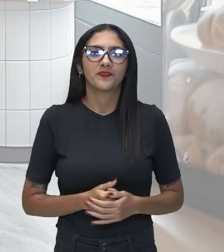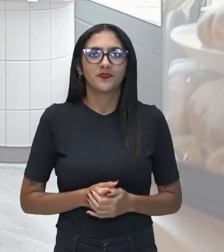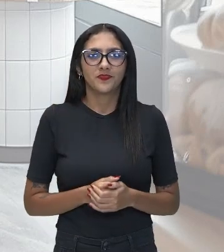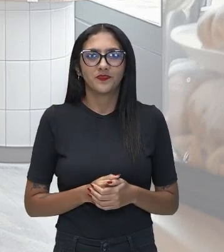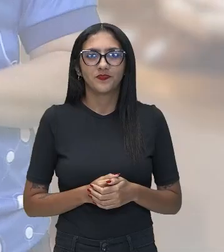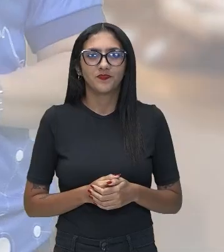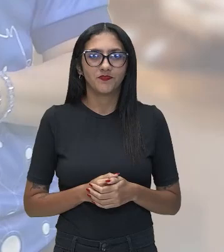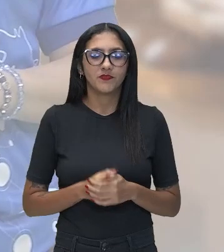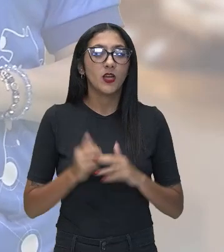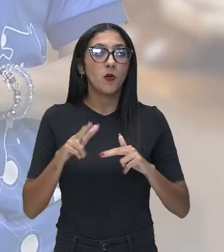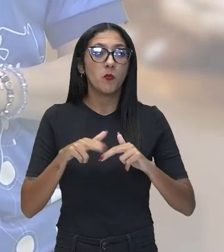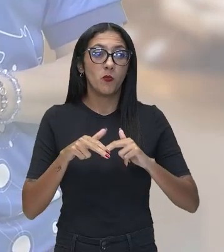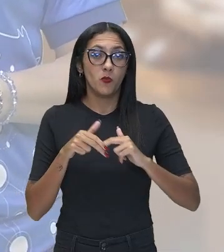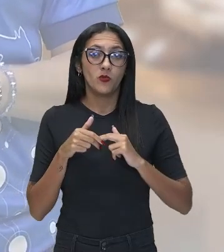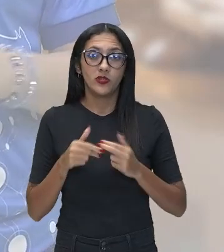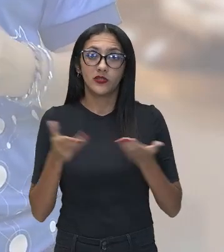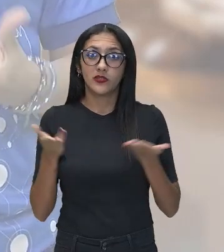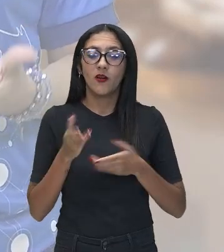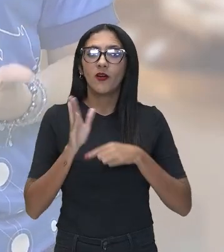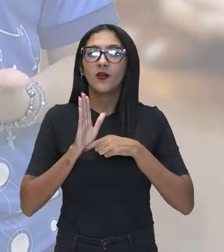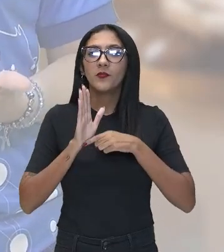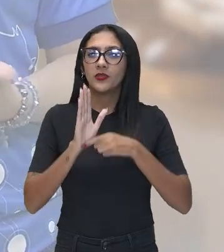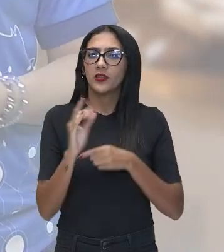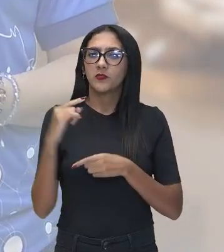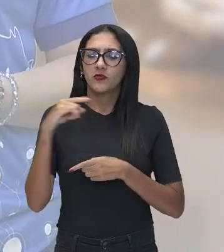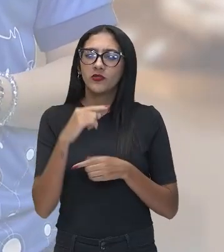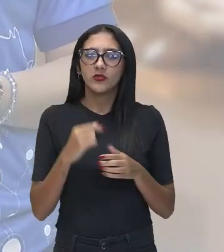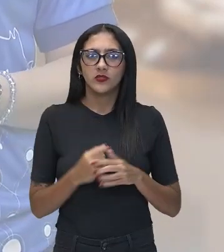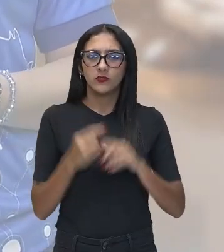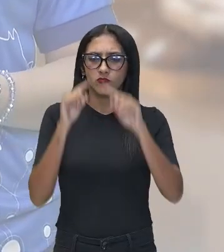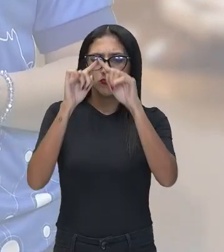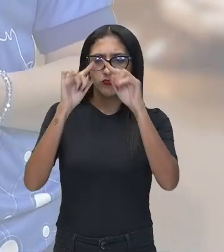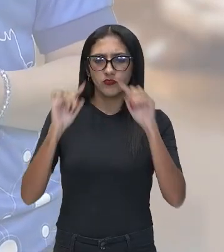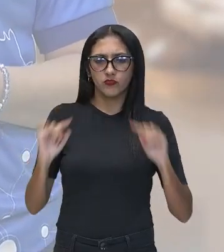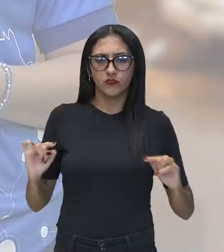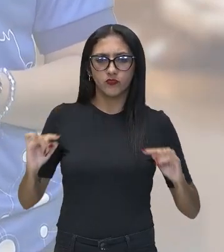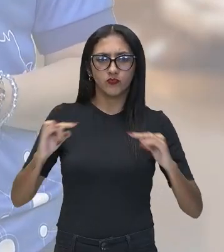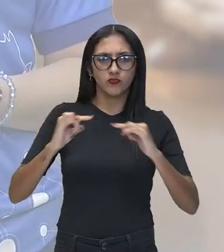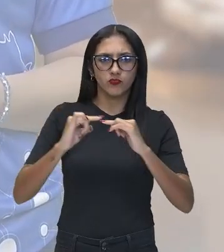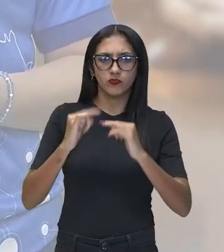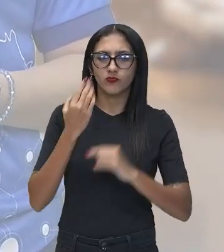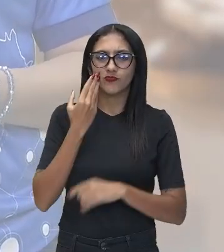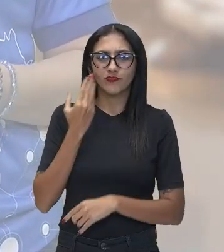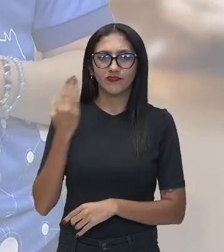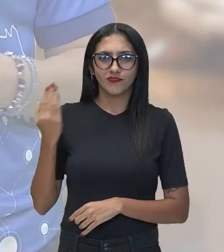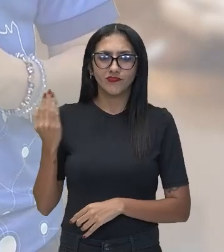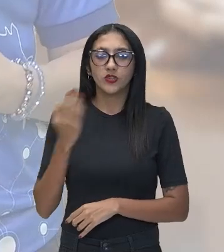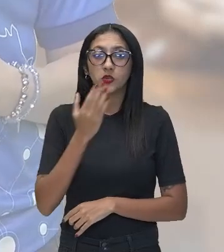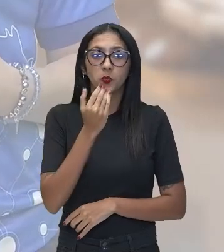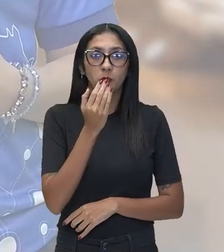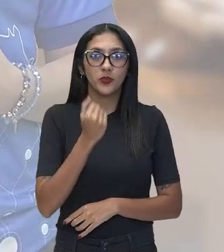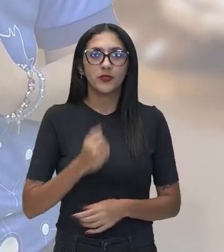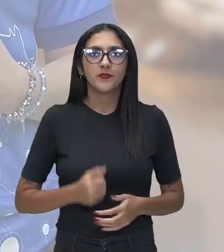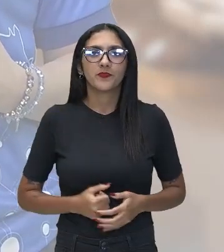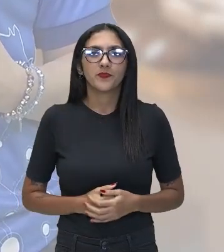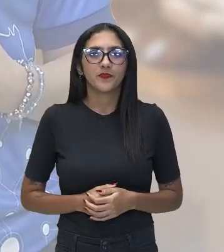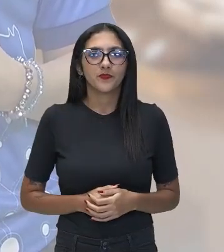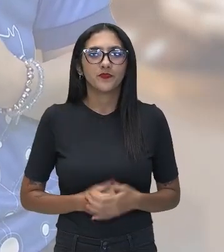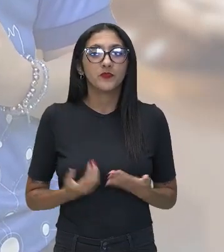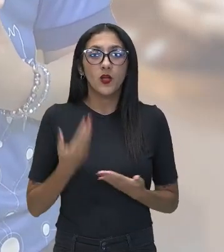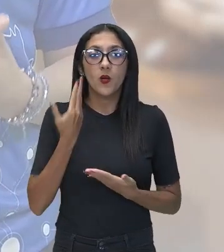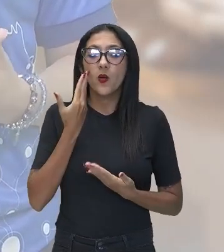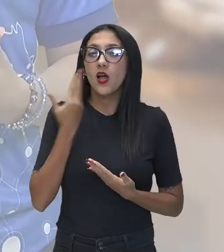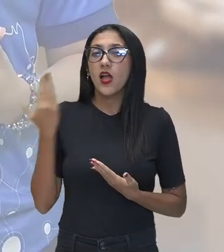vocês agora uma pirâmide alimentar, né? O que é a pirâmide alimentar? Na verdade, a